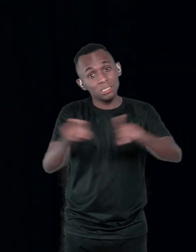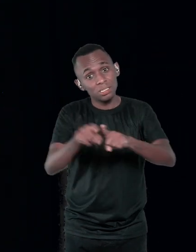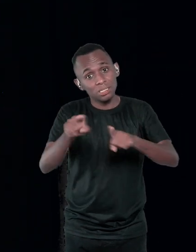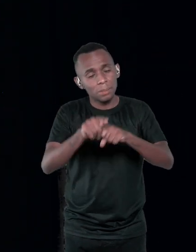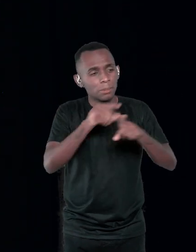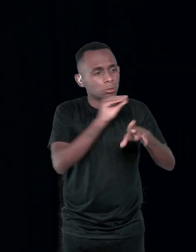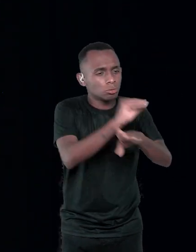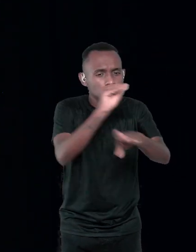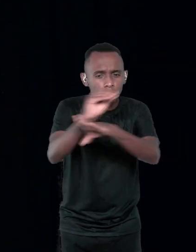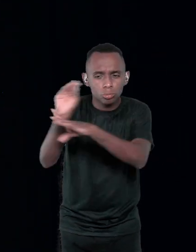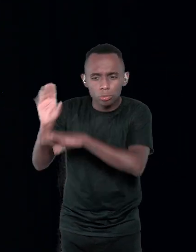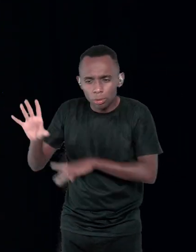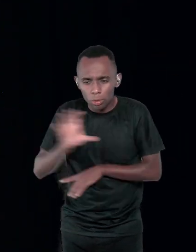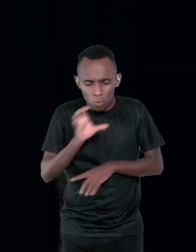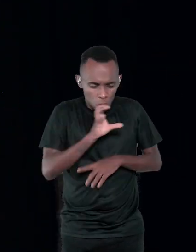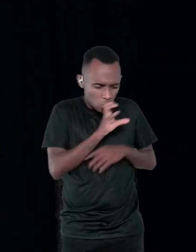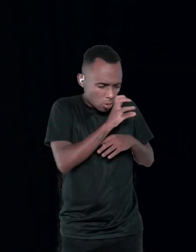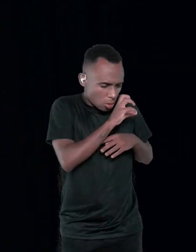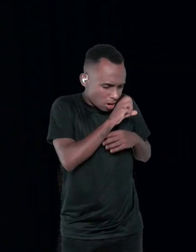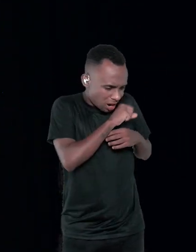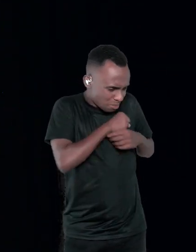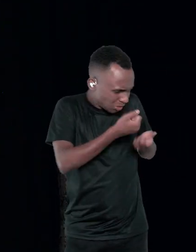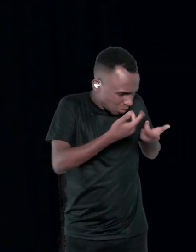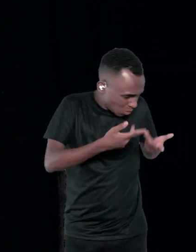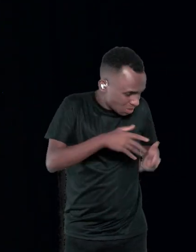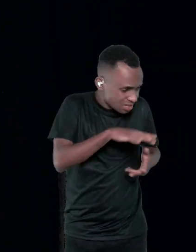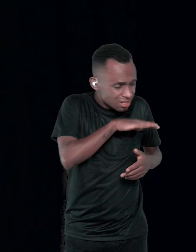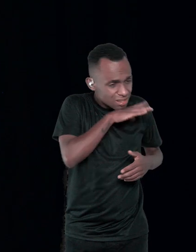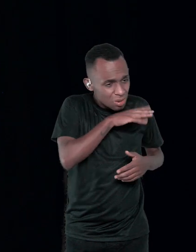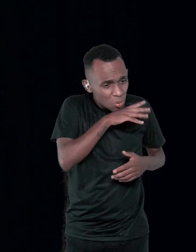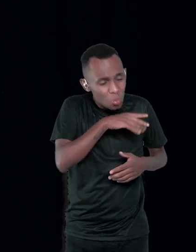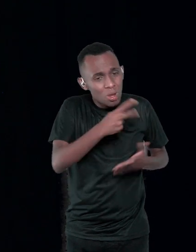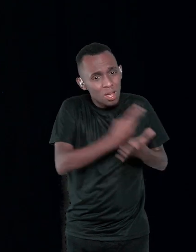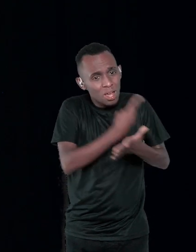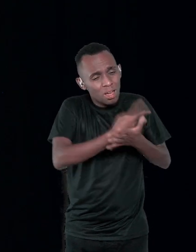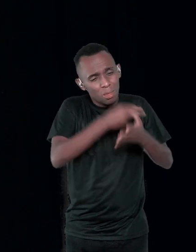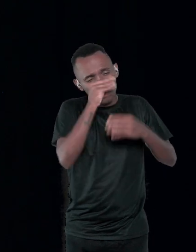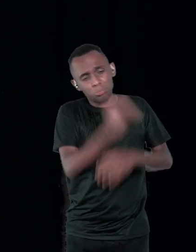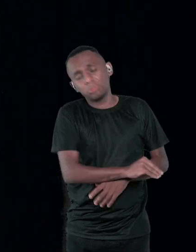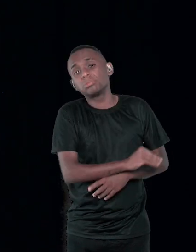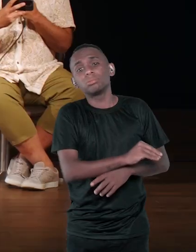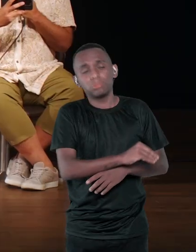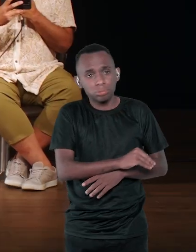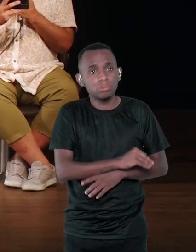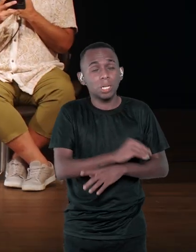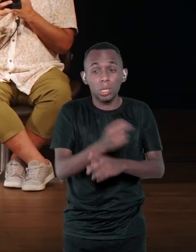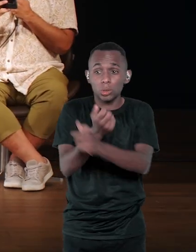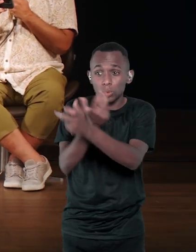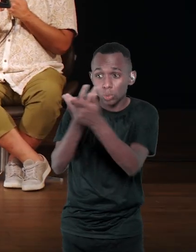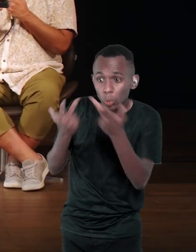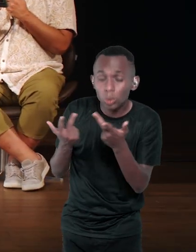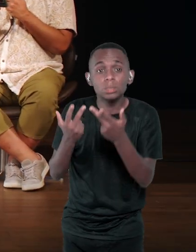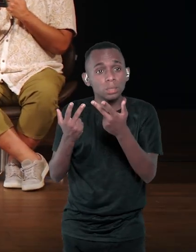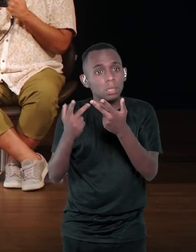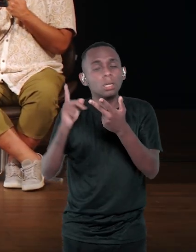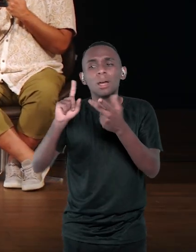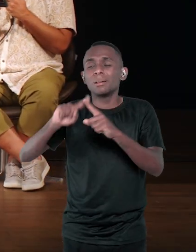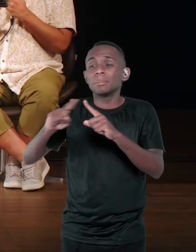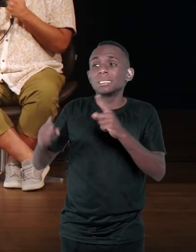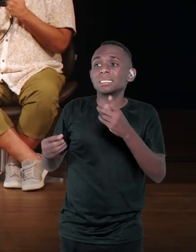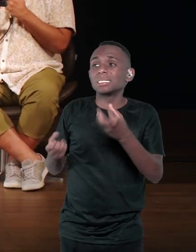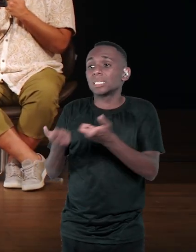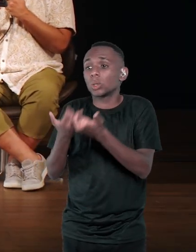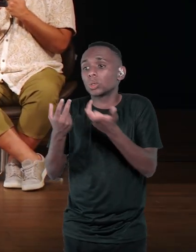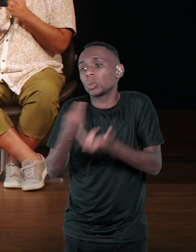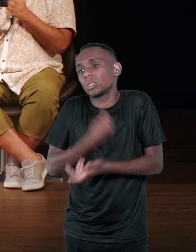pelos seus amores, zangou-se com o que não achava certo, ficou zonza com as tragédias pessoais. De cada uma delas, saía meio